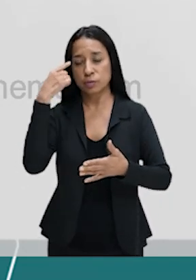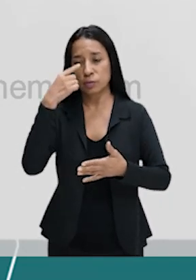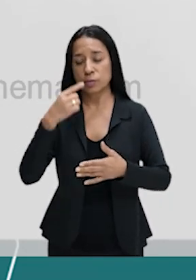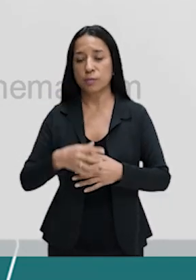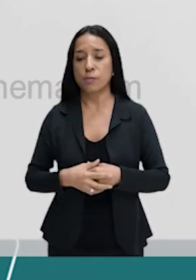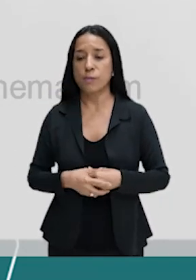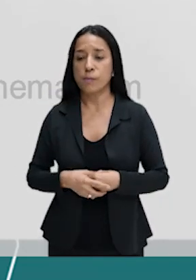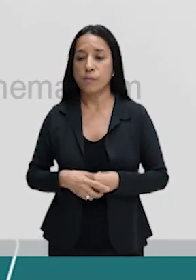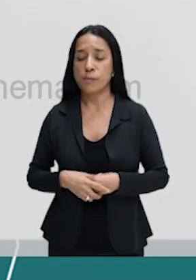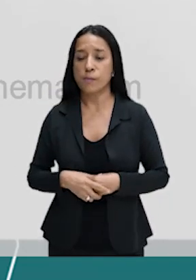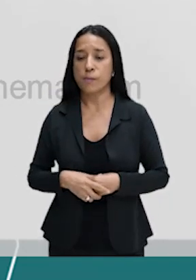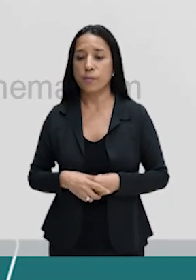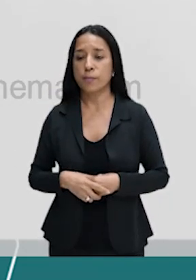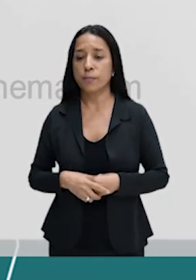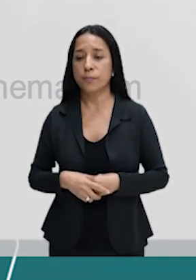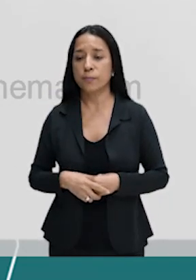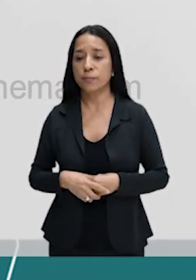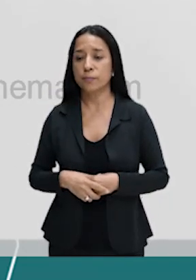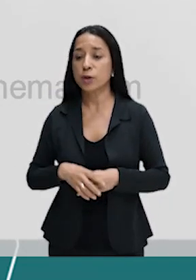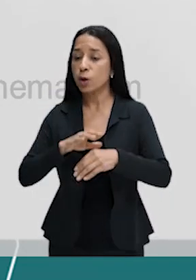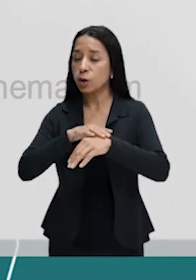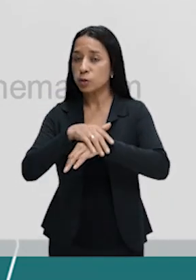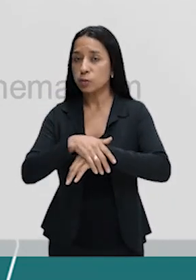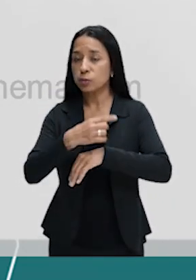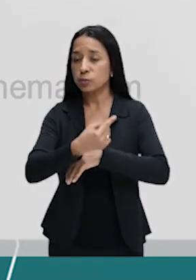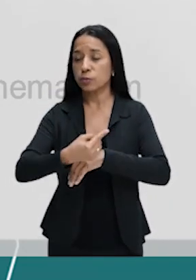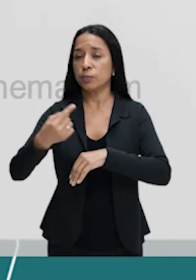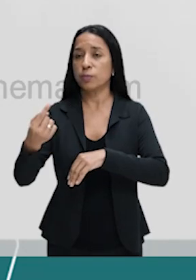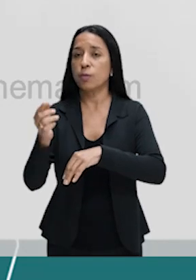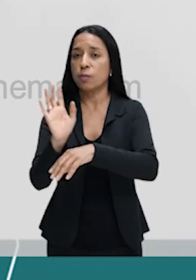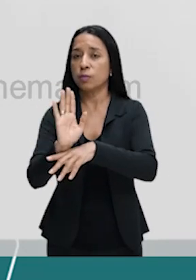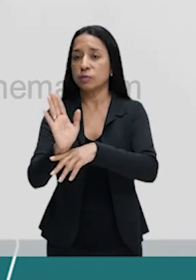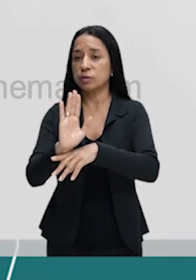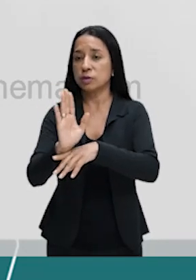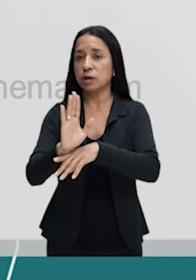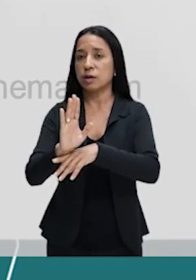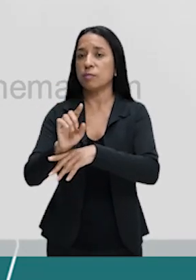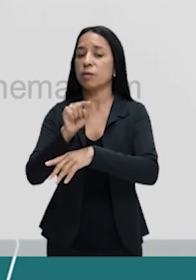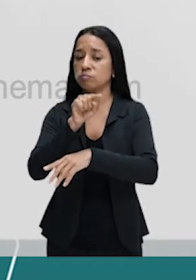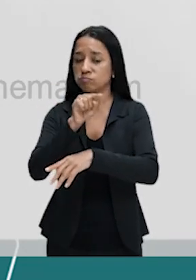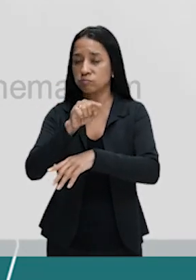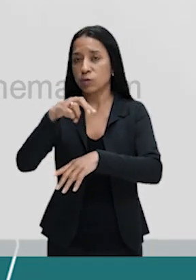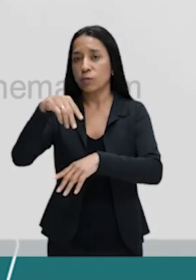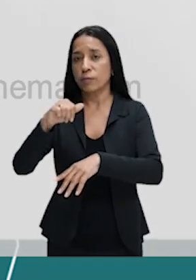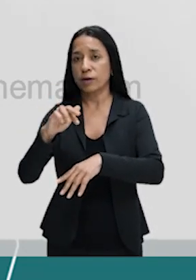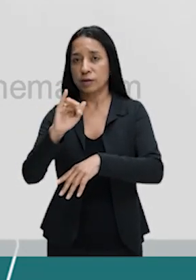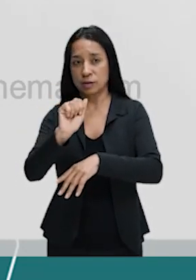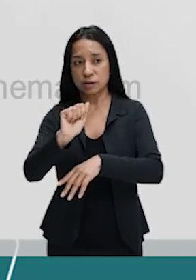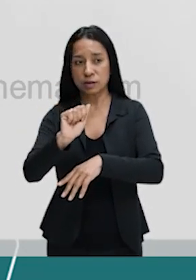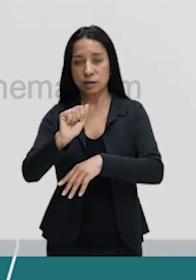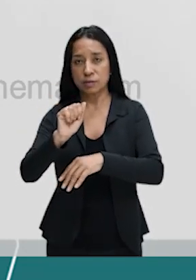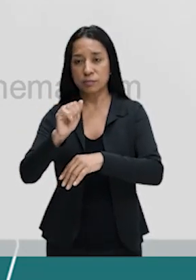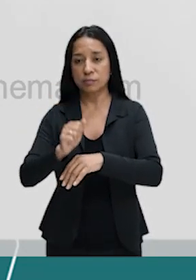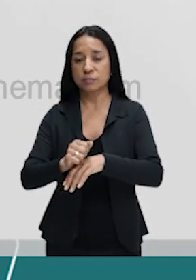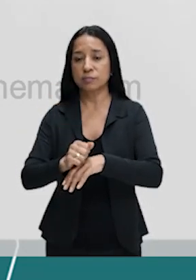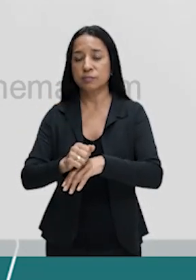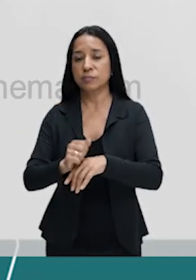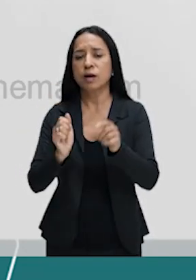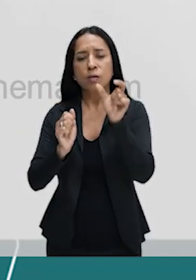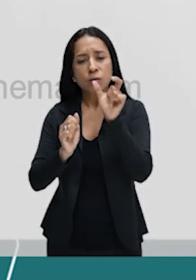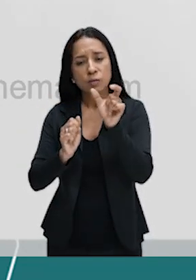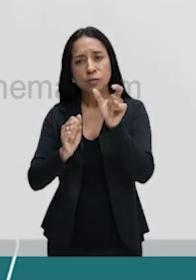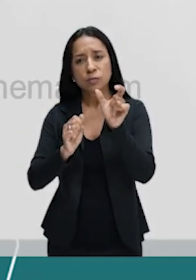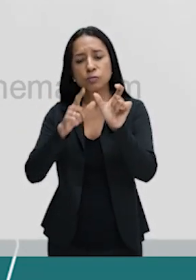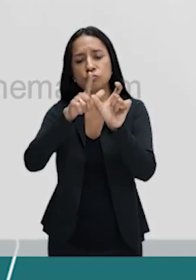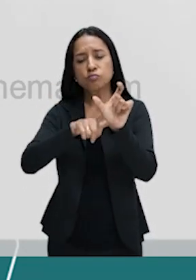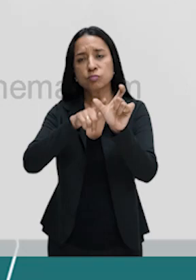vou ao cine com Maria. Esta noite vou ao cinema com Maria. A pronúncia da letra V, ela fica